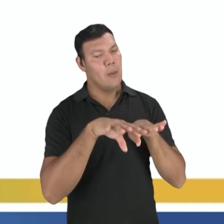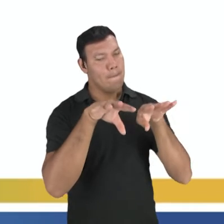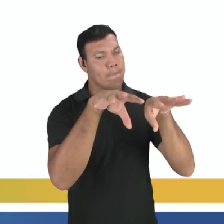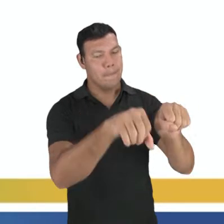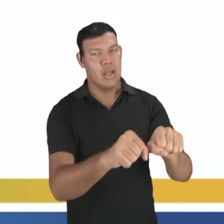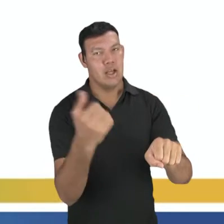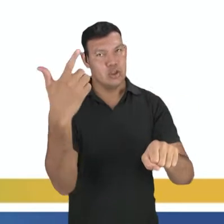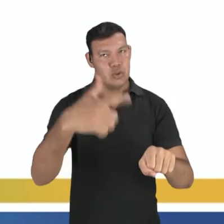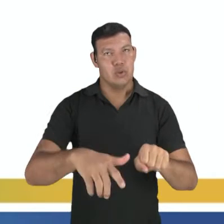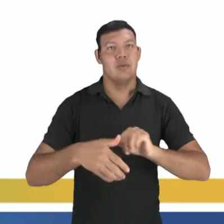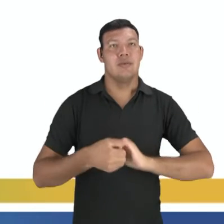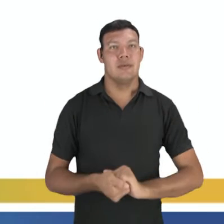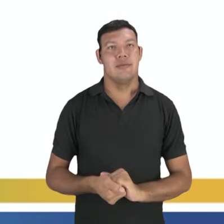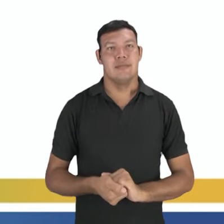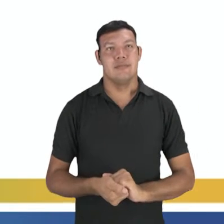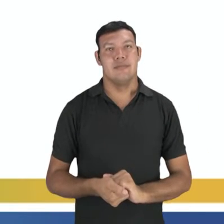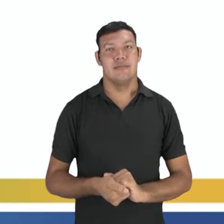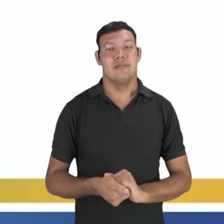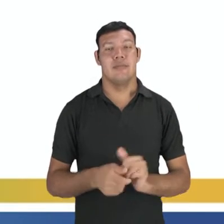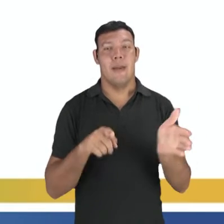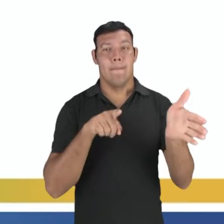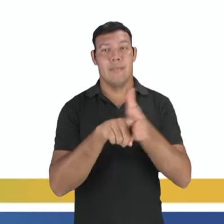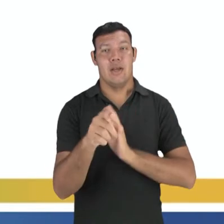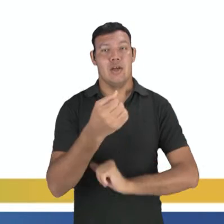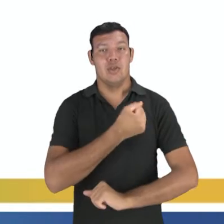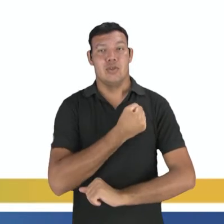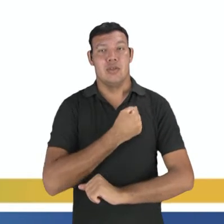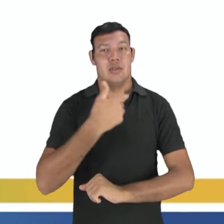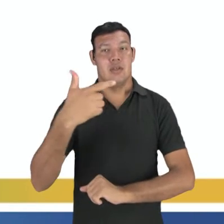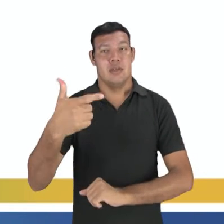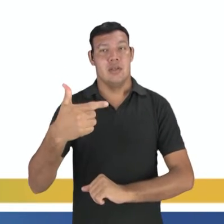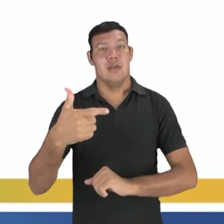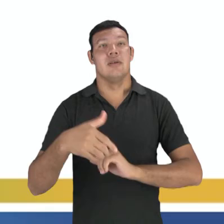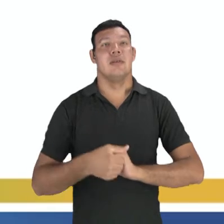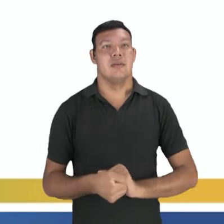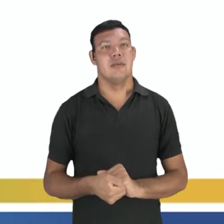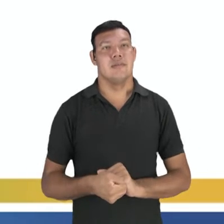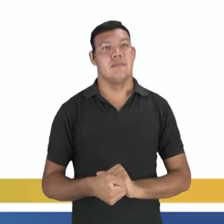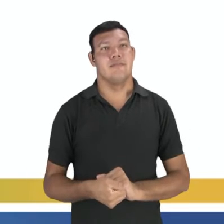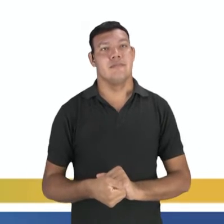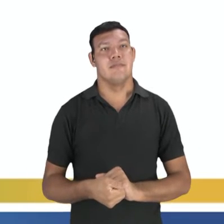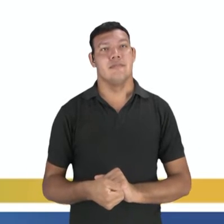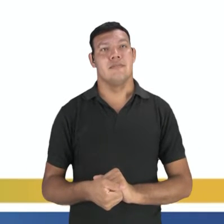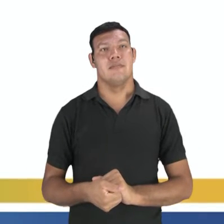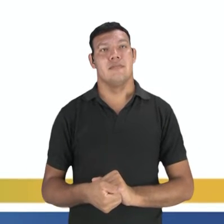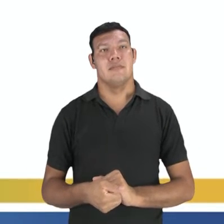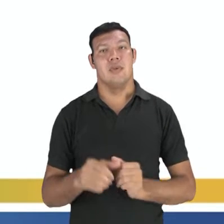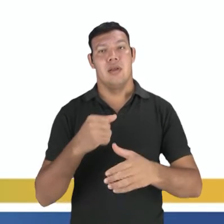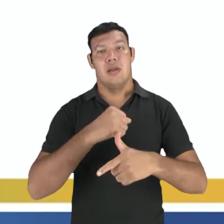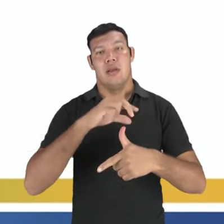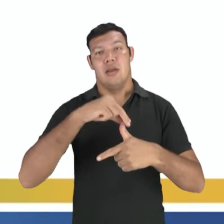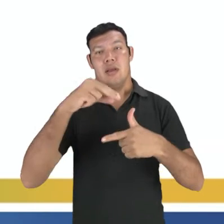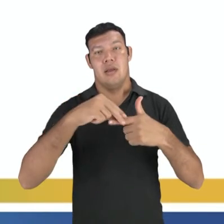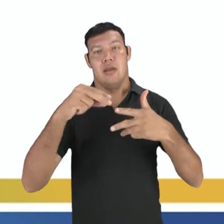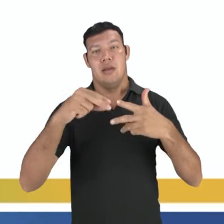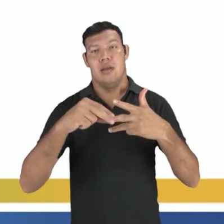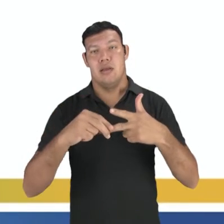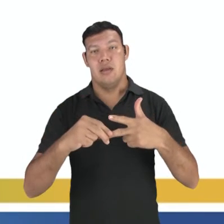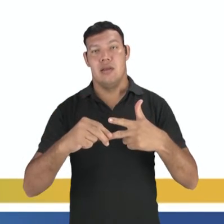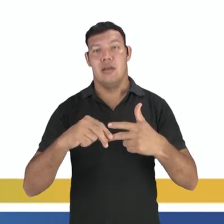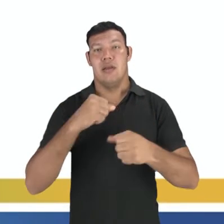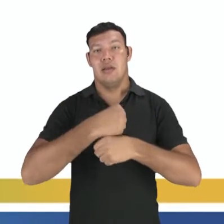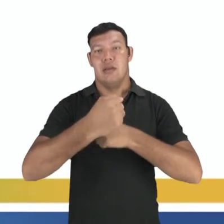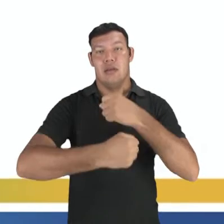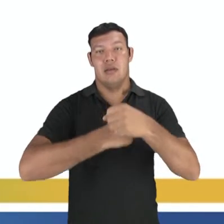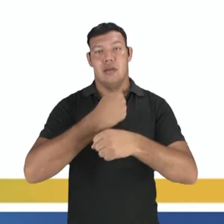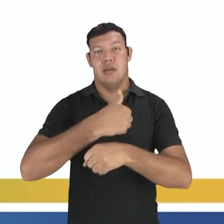ok? Próxima questão. Questão 119, Enem 2013. A preguiça é a mãe